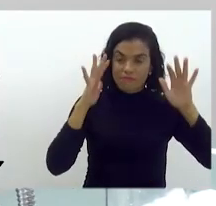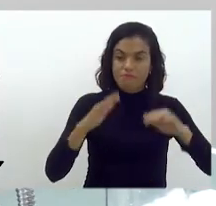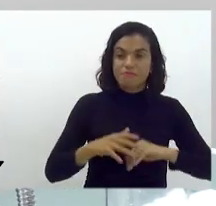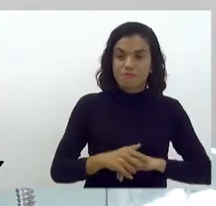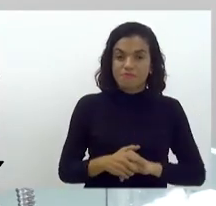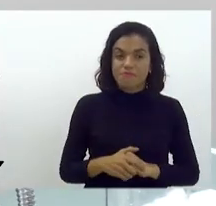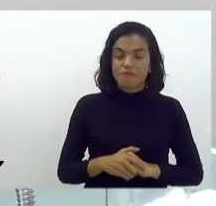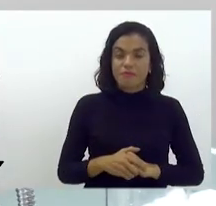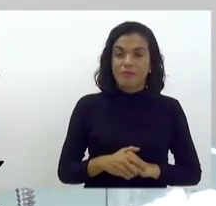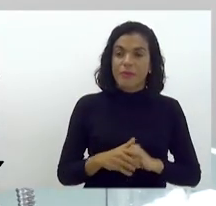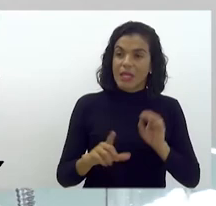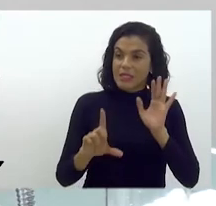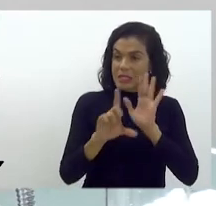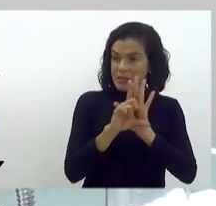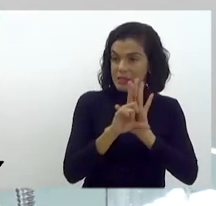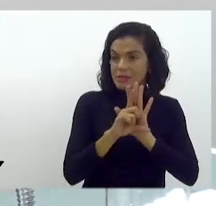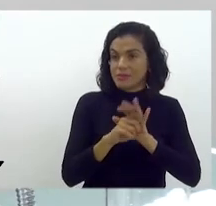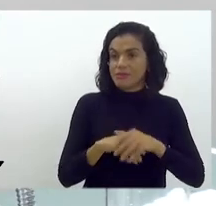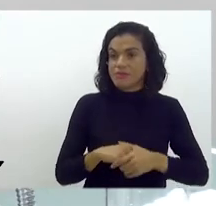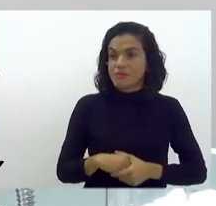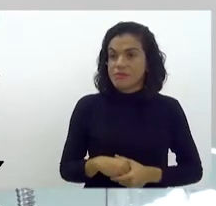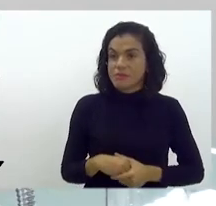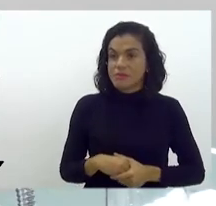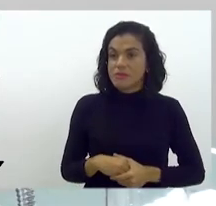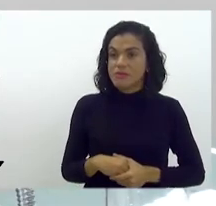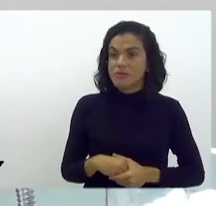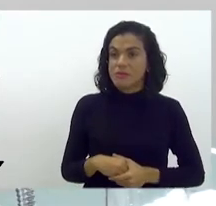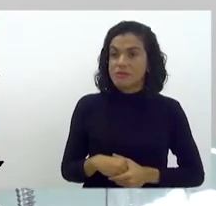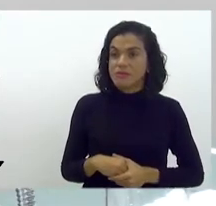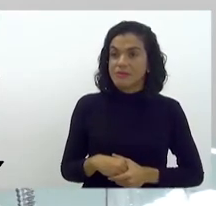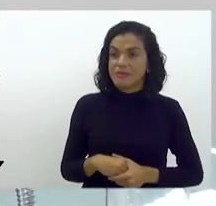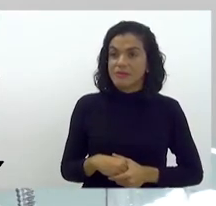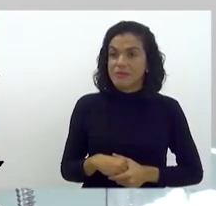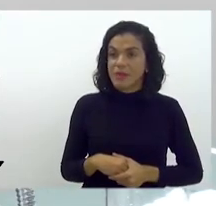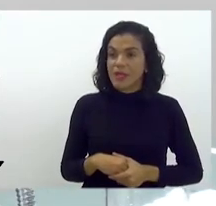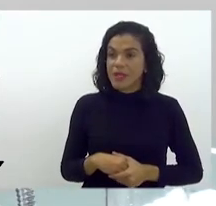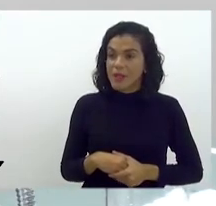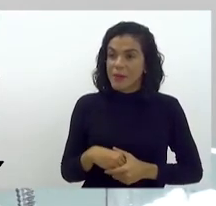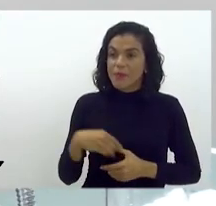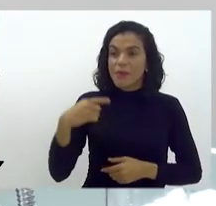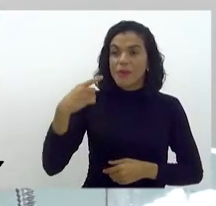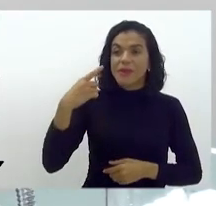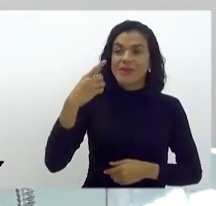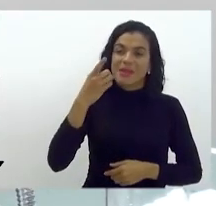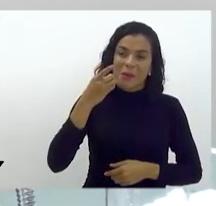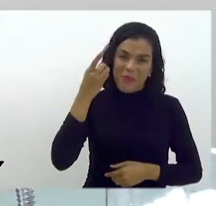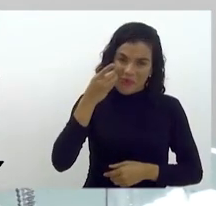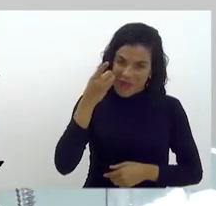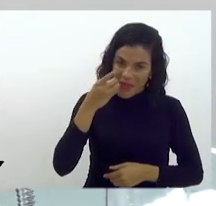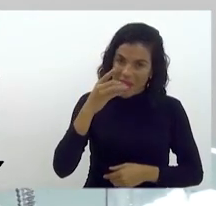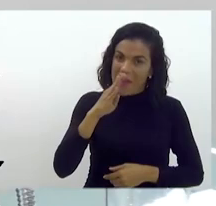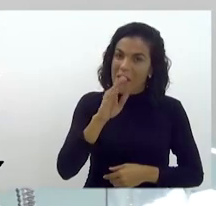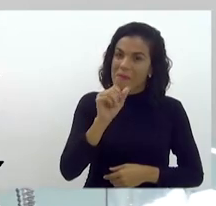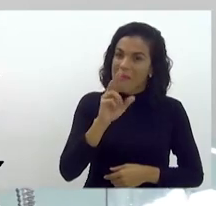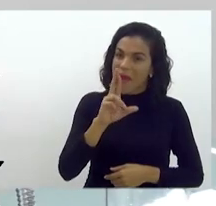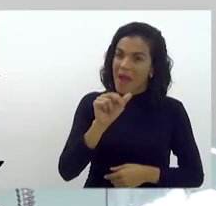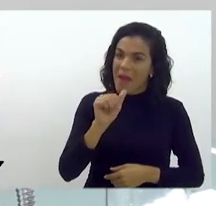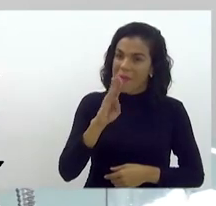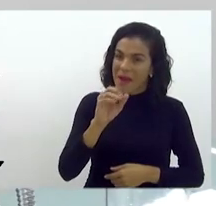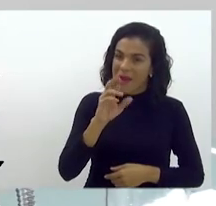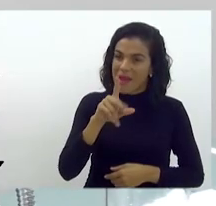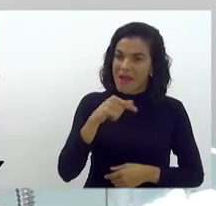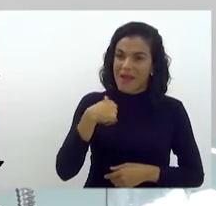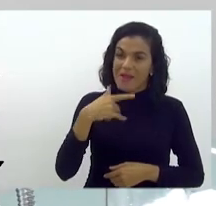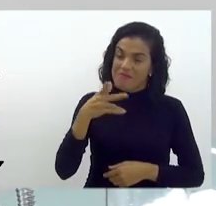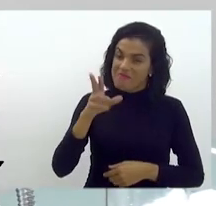nessa legislação da regulamentação eu tô lhe chamando de Deputado o tempo inteiro em Bárbara não sei se você já percebeu